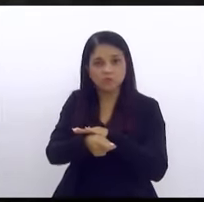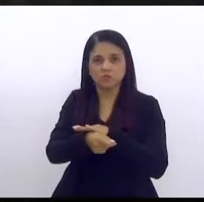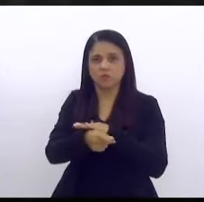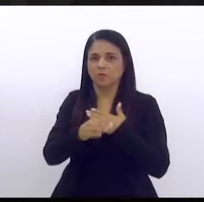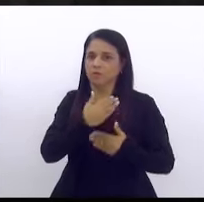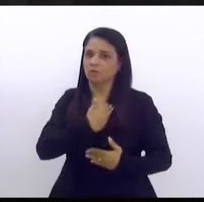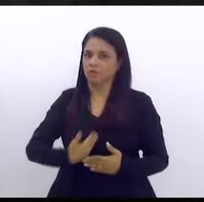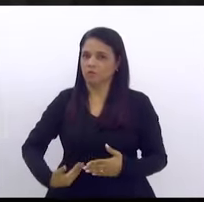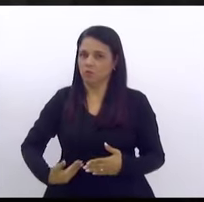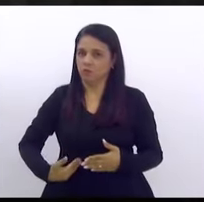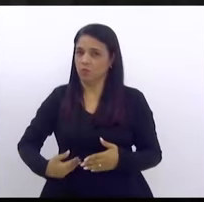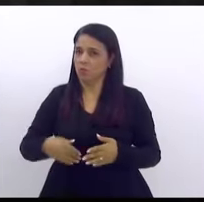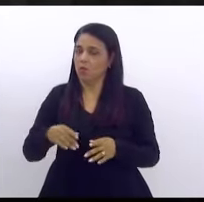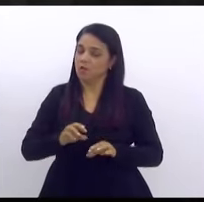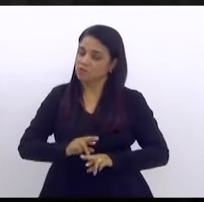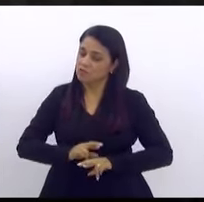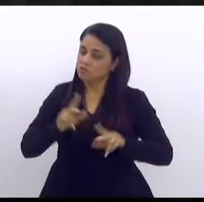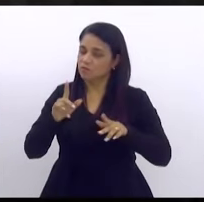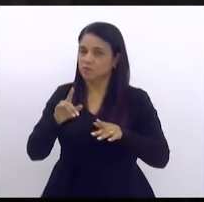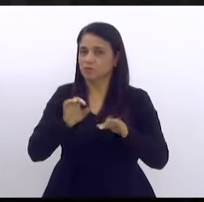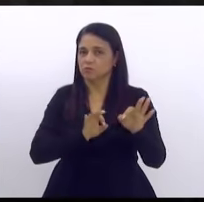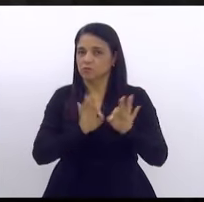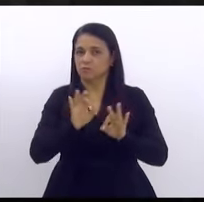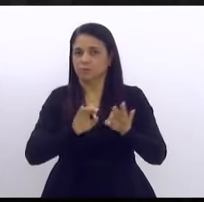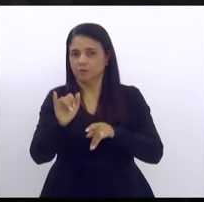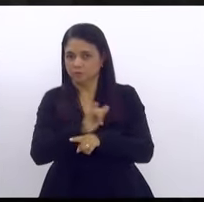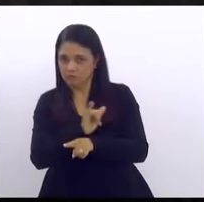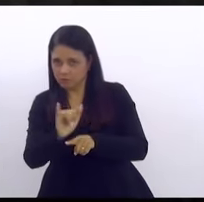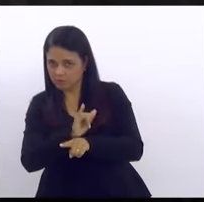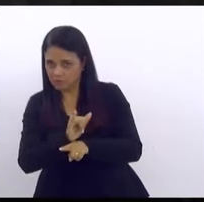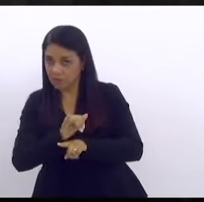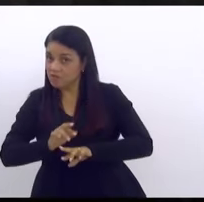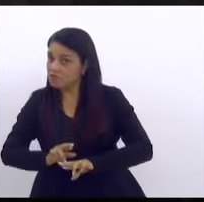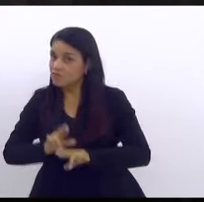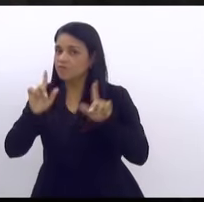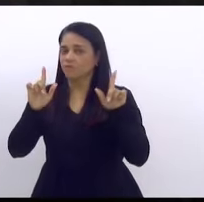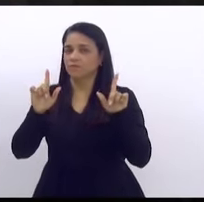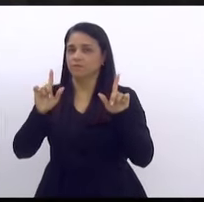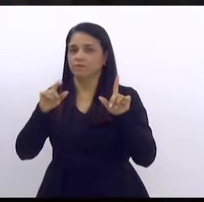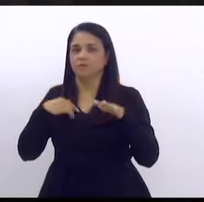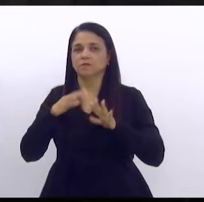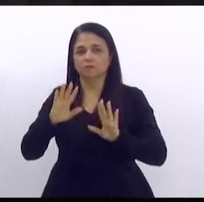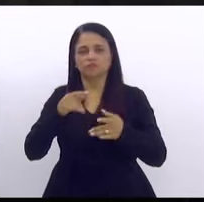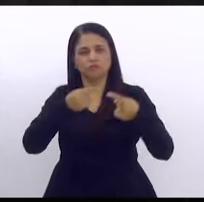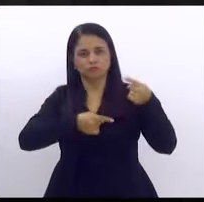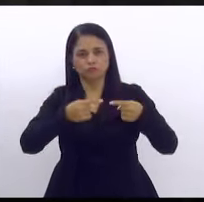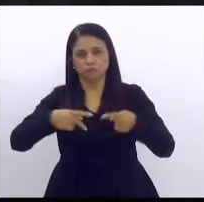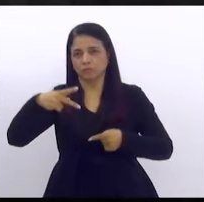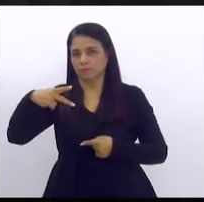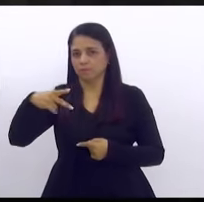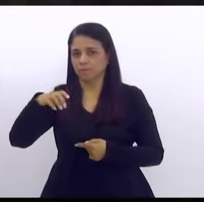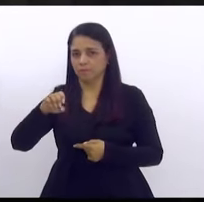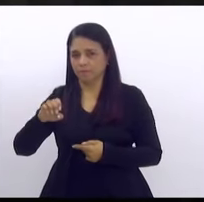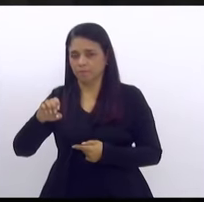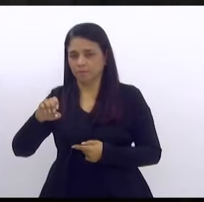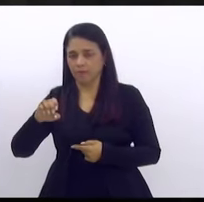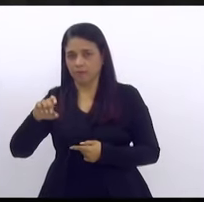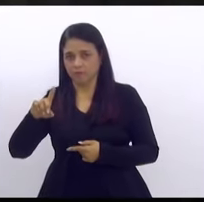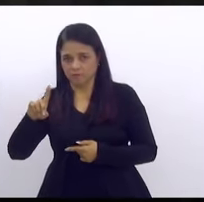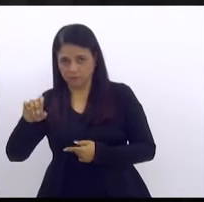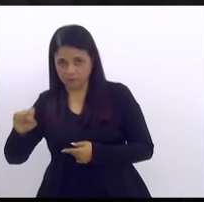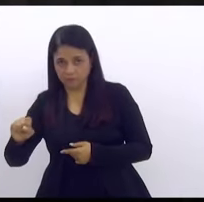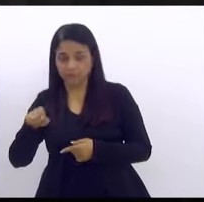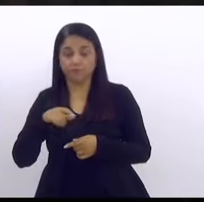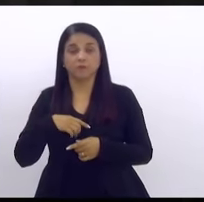um plano estratégico. Bom, então está discutido o PED. O PPA